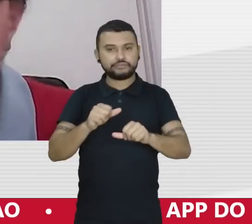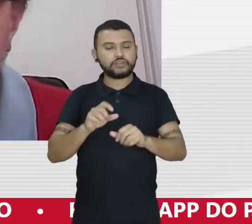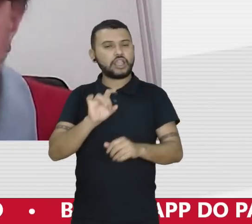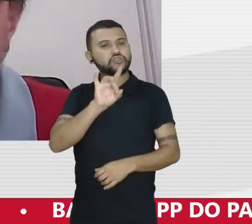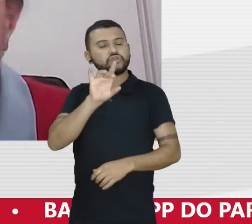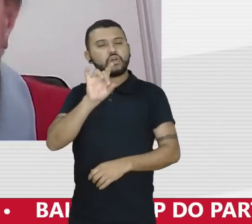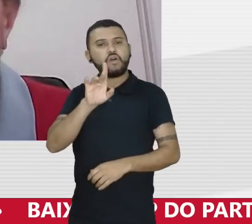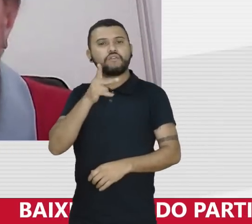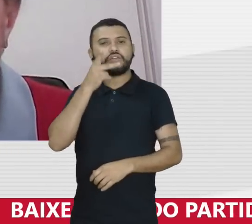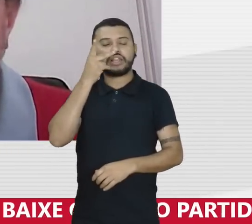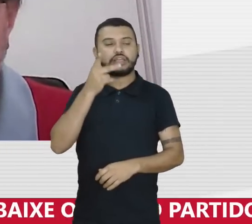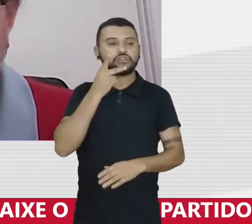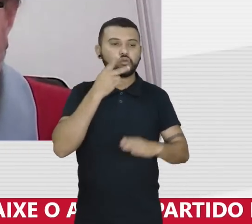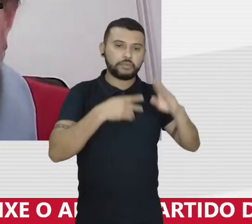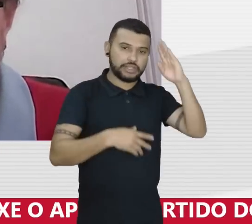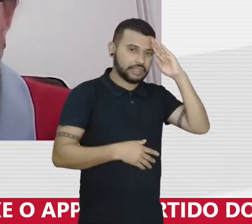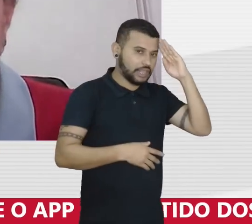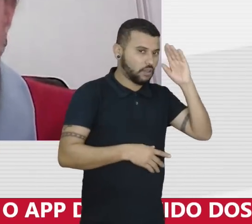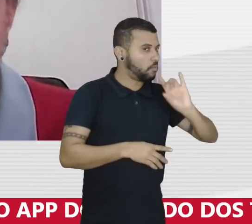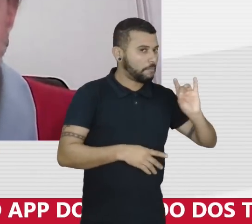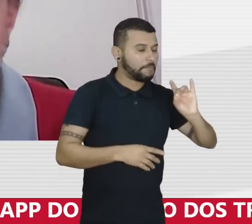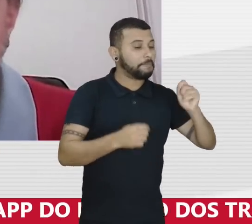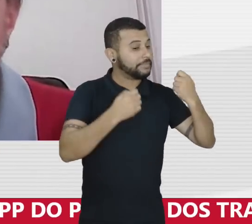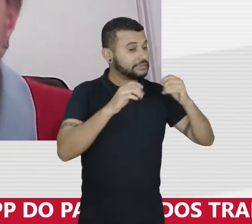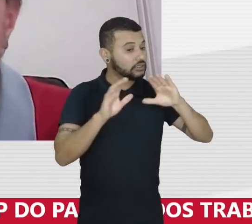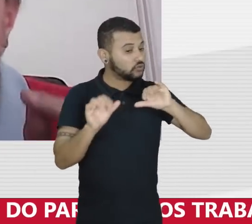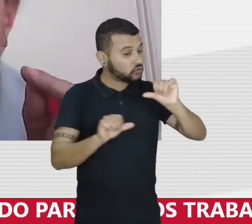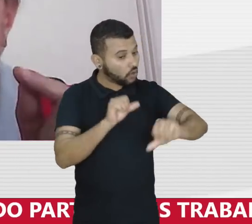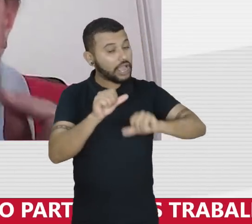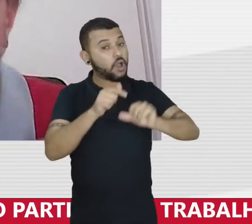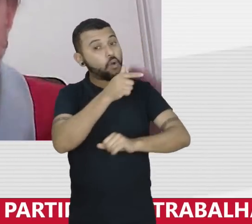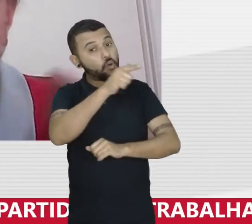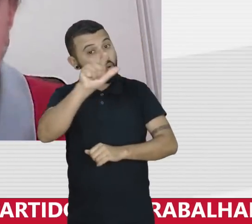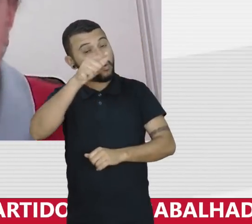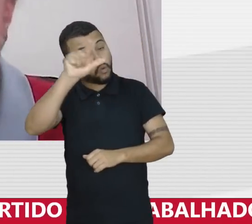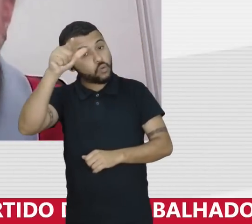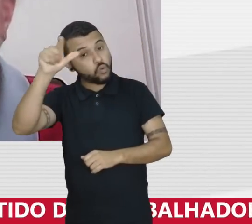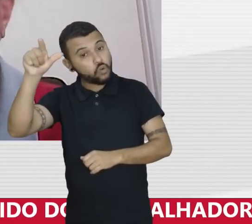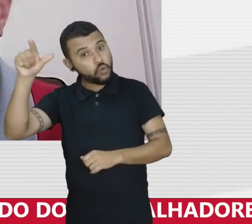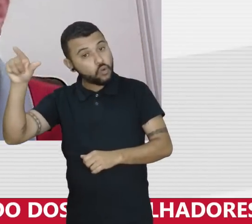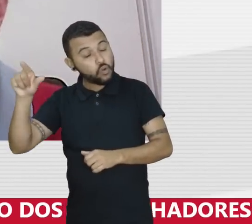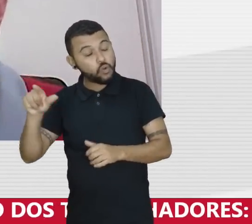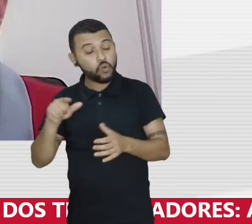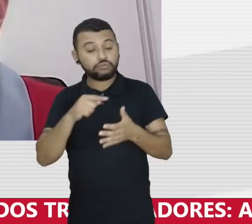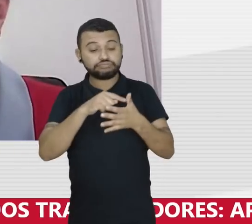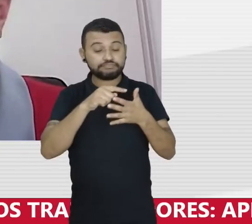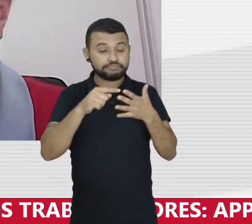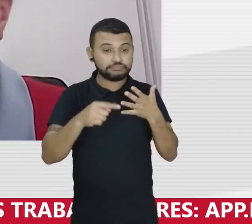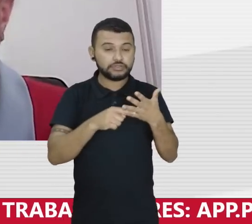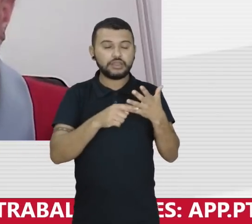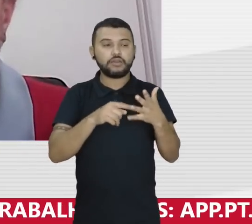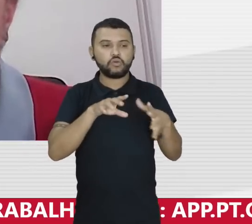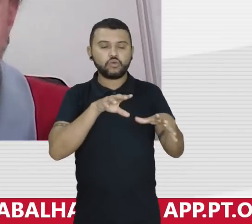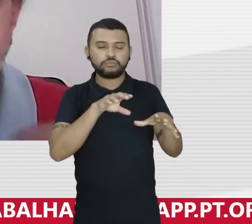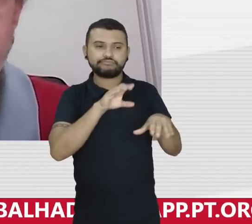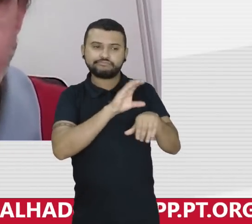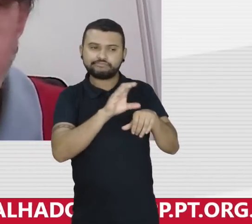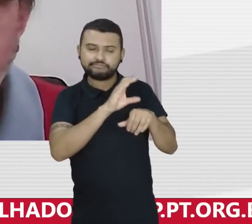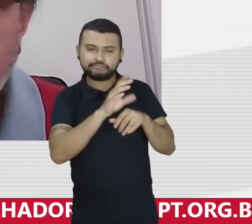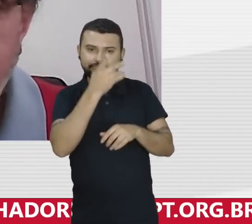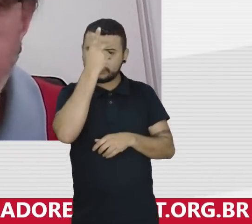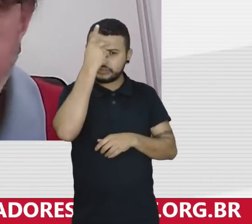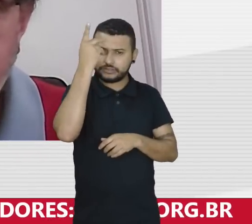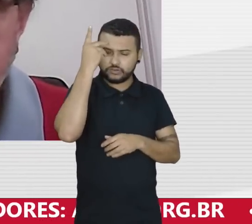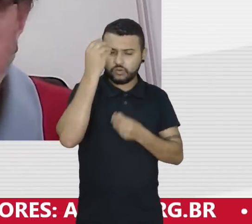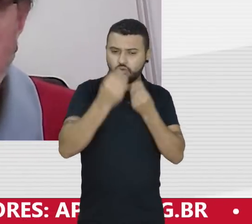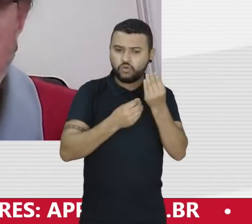só para as Forças Armadas, mas isso se repete também para todo o processo formativo a partir da